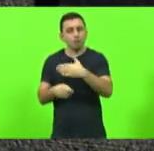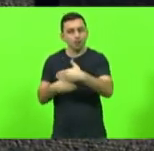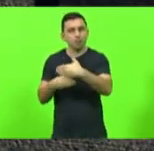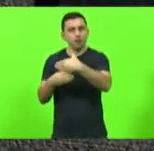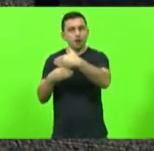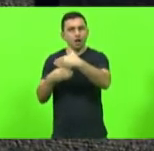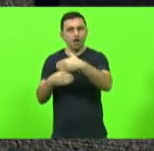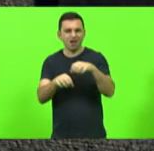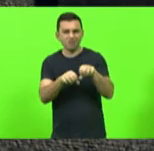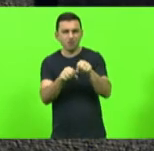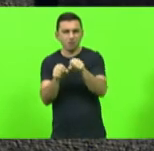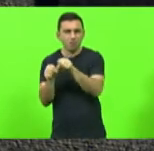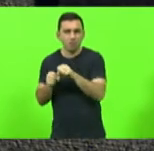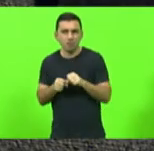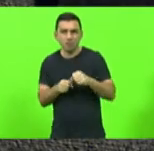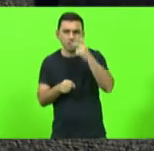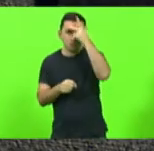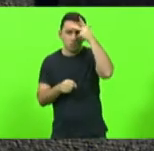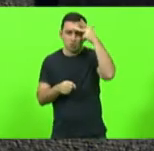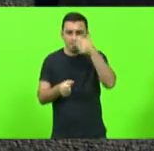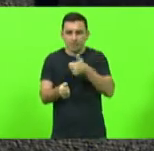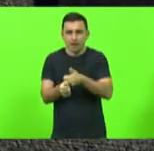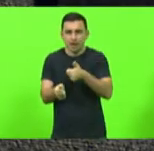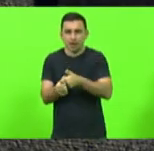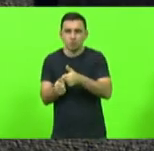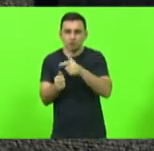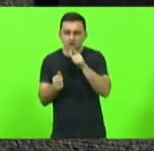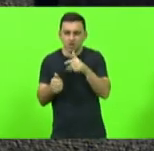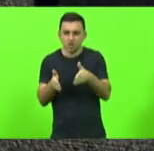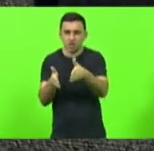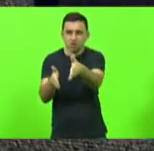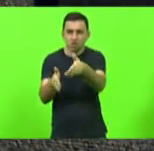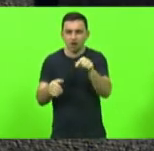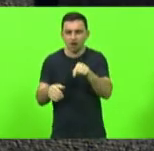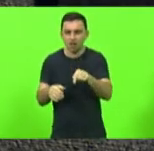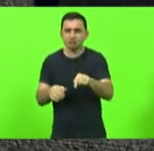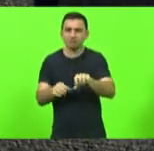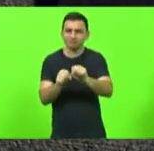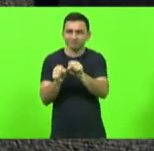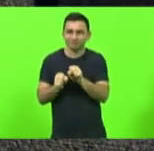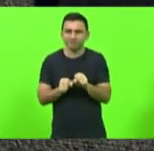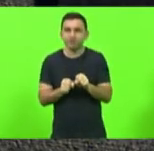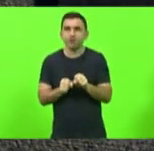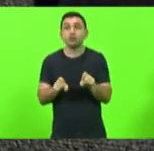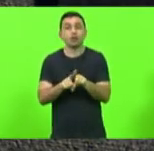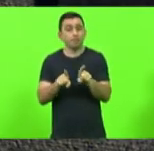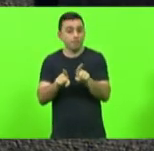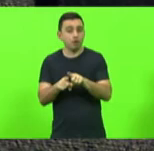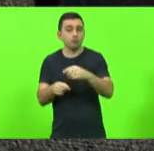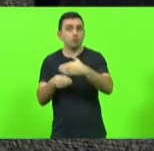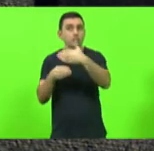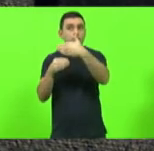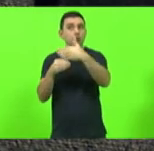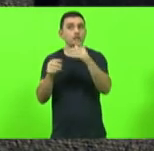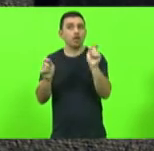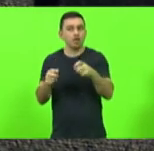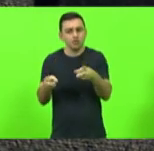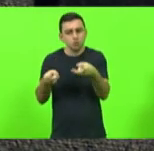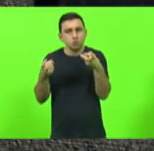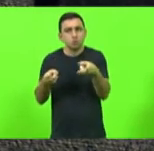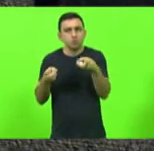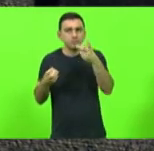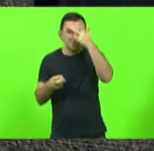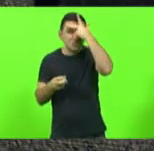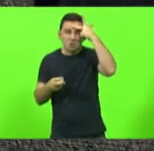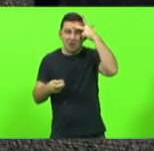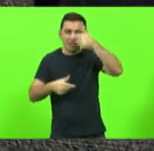vida dos atingidos, os ribeirinhos lá na beira do rio, na barranca do rio, também é a mesma barragem que resulta na exploração dos trabalhadores e